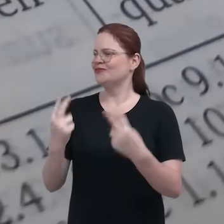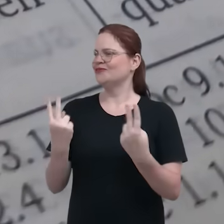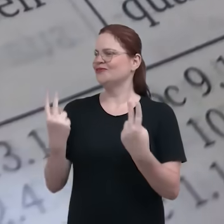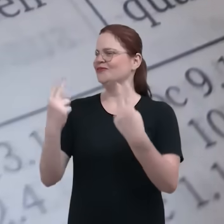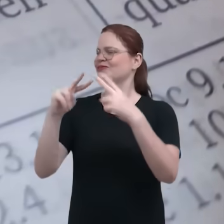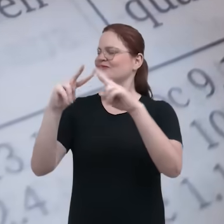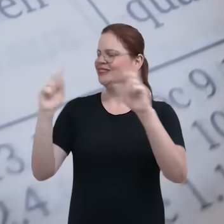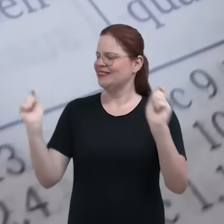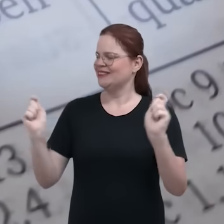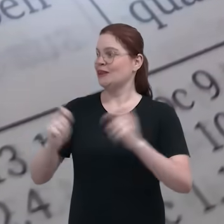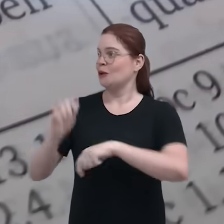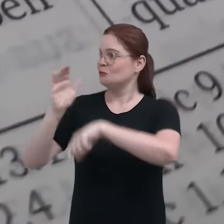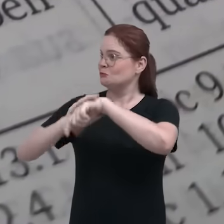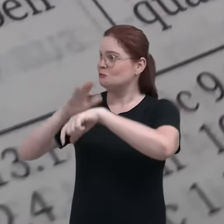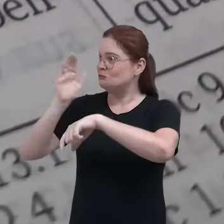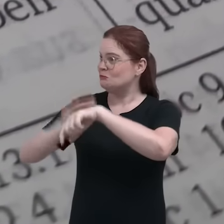vitória,